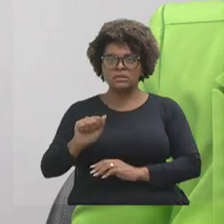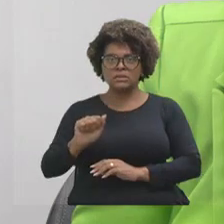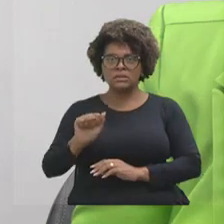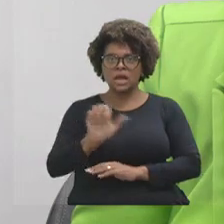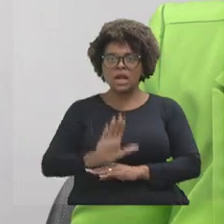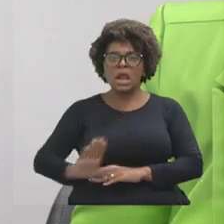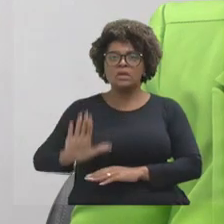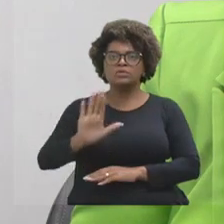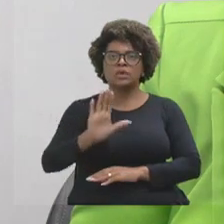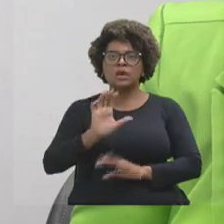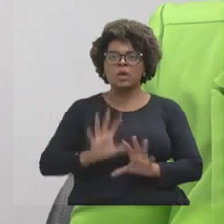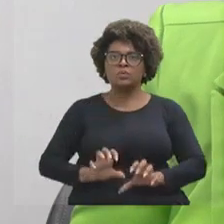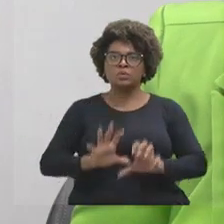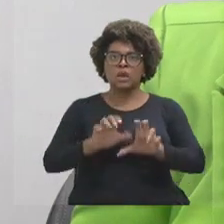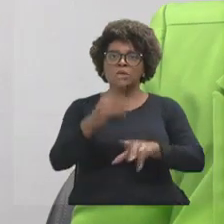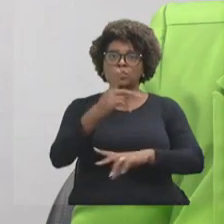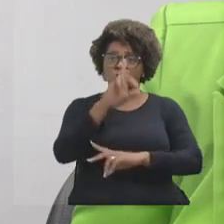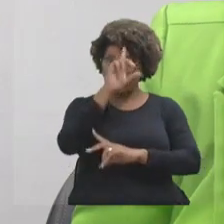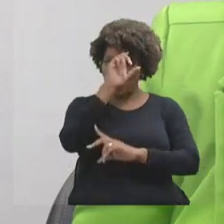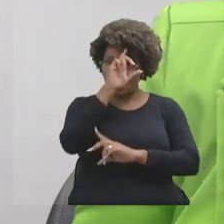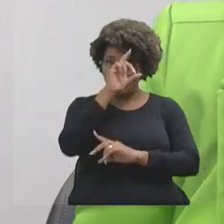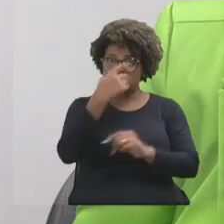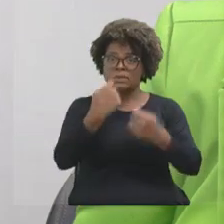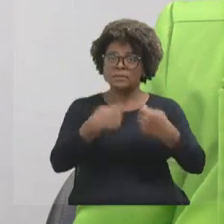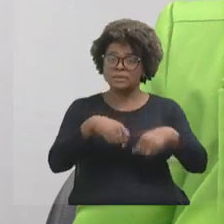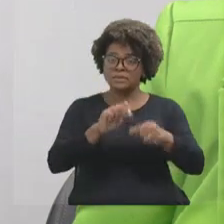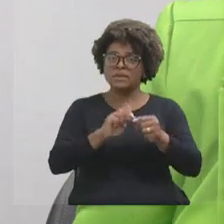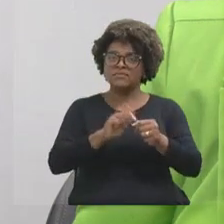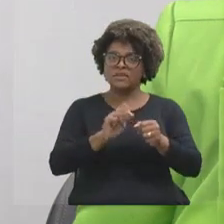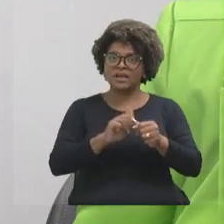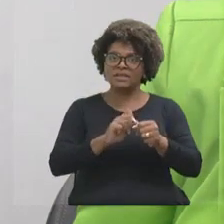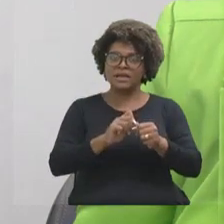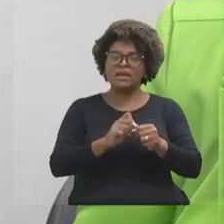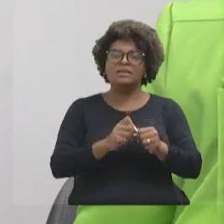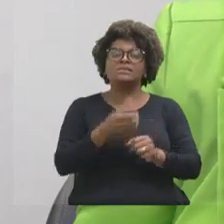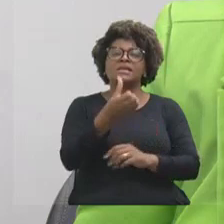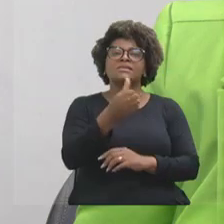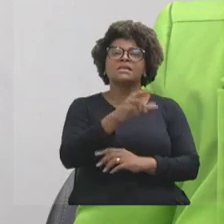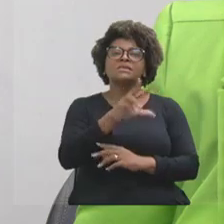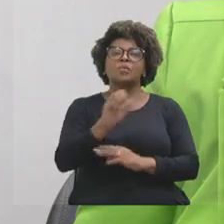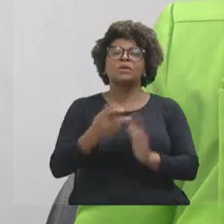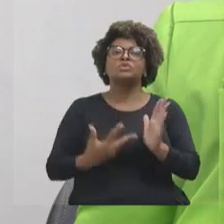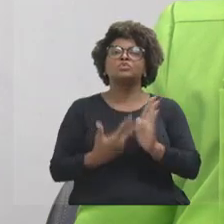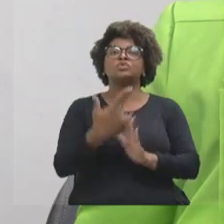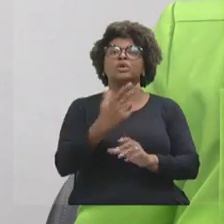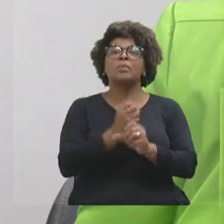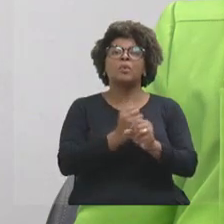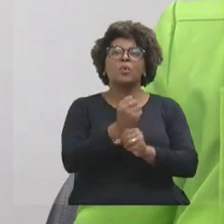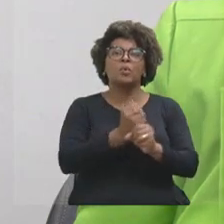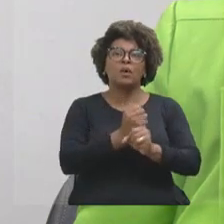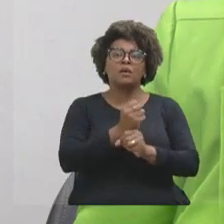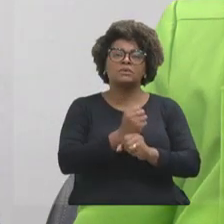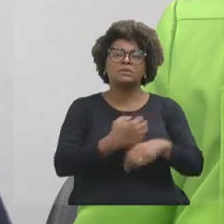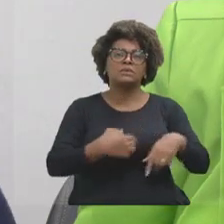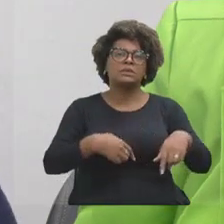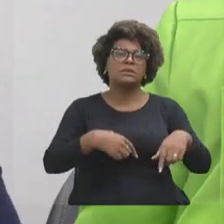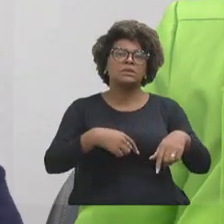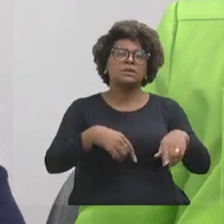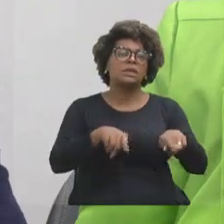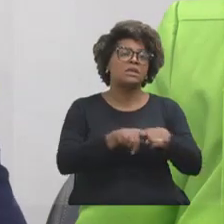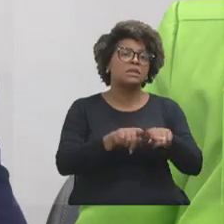habilitado em câncer tem que fazer 650 cirurgias por ano e quinta 5.300